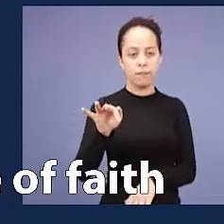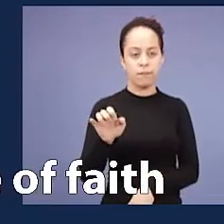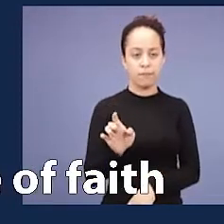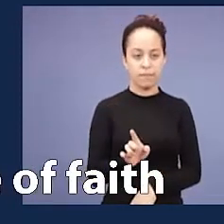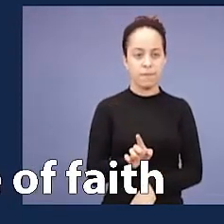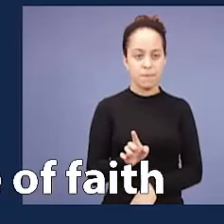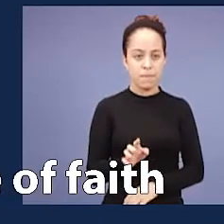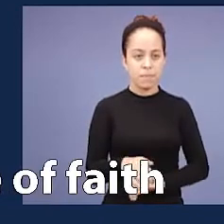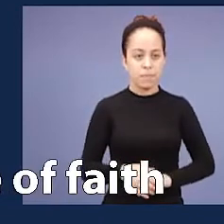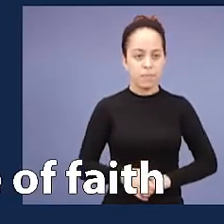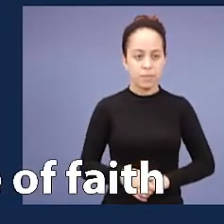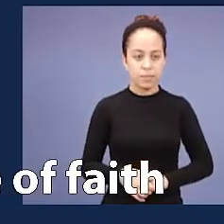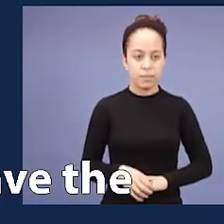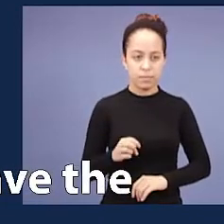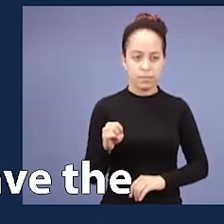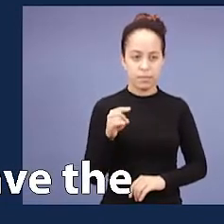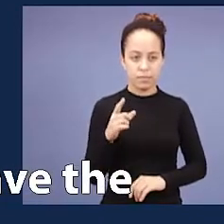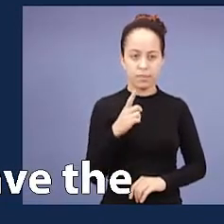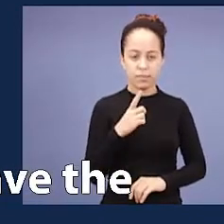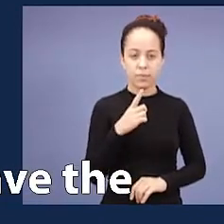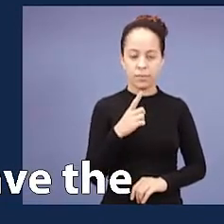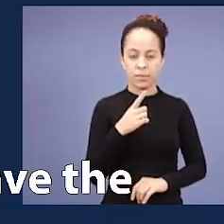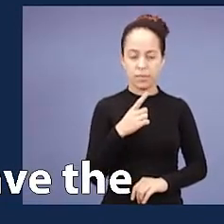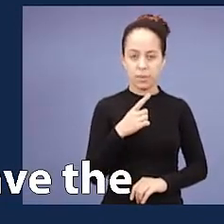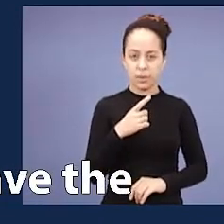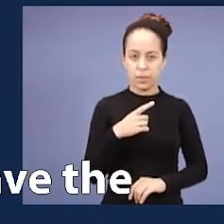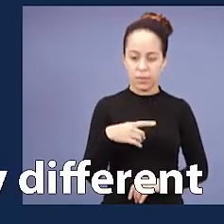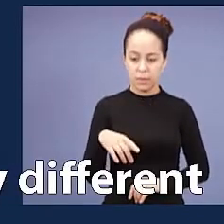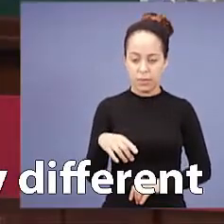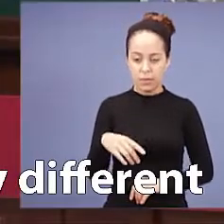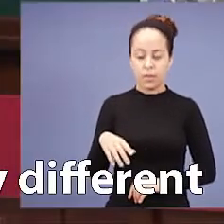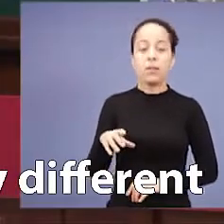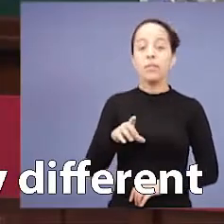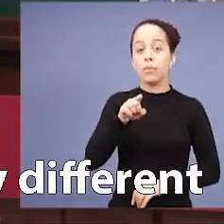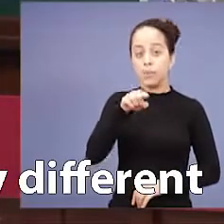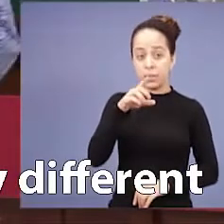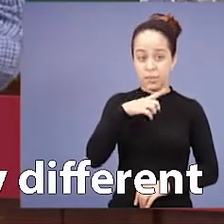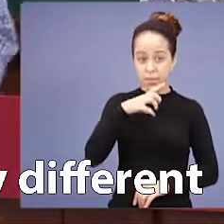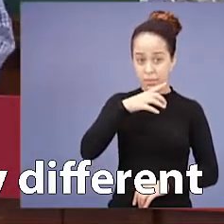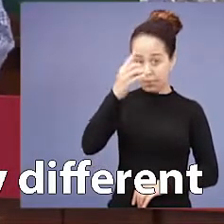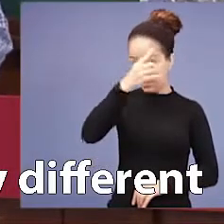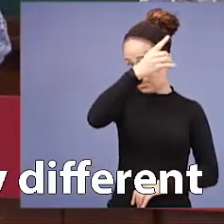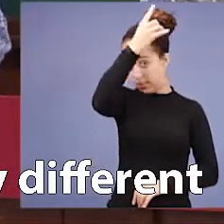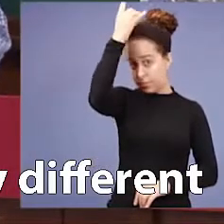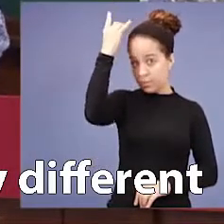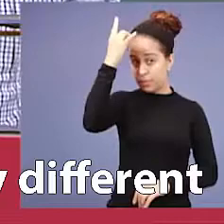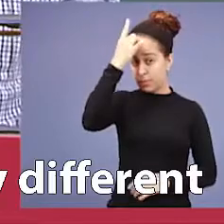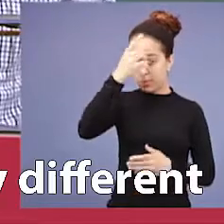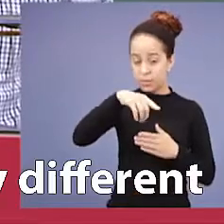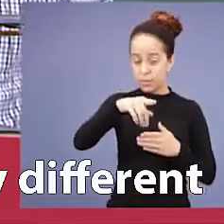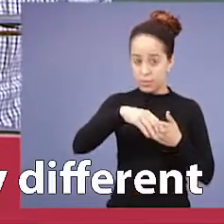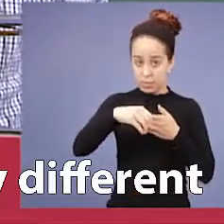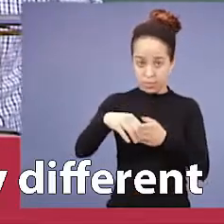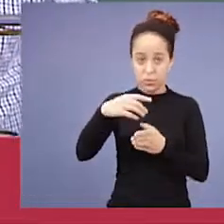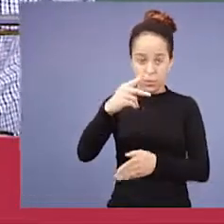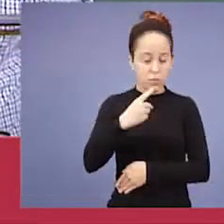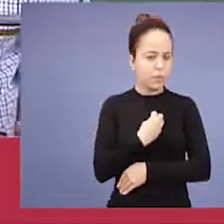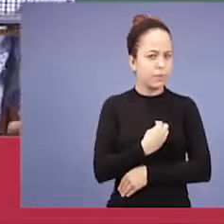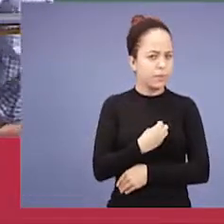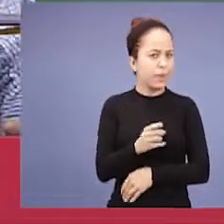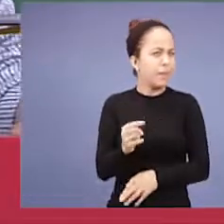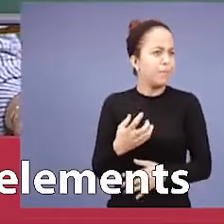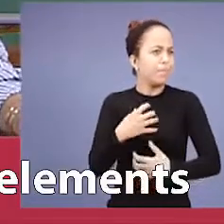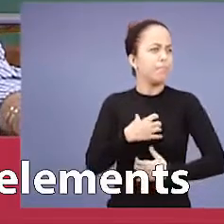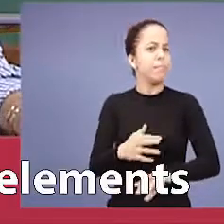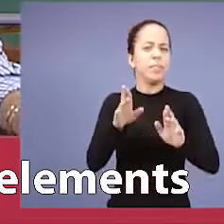você tentando espírito santo você tem de ver se tem tanto de fé mantendo o espírito santo dirigindo a sua vida é muito diferente né